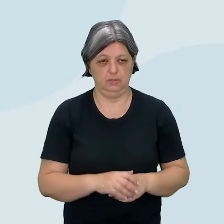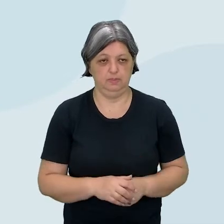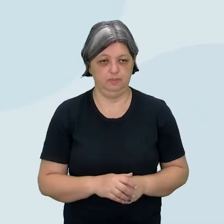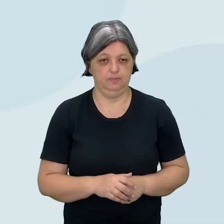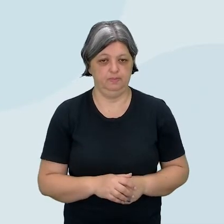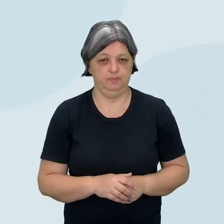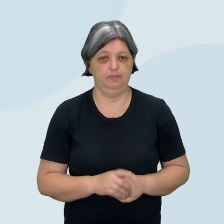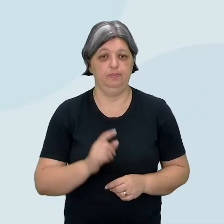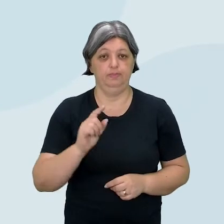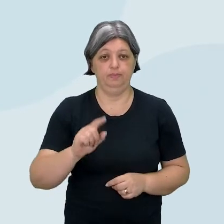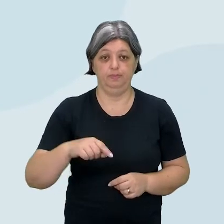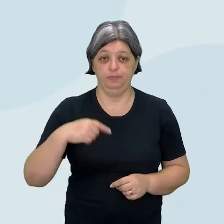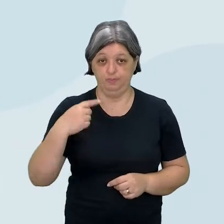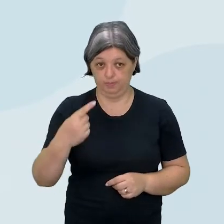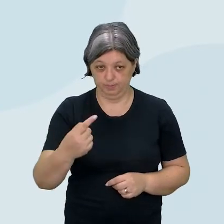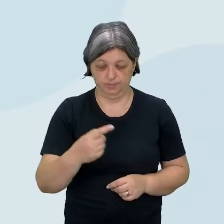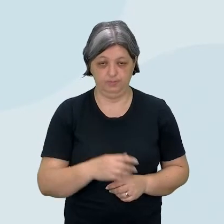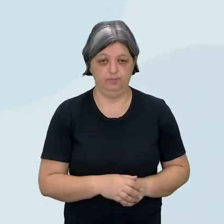partir daí, então,